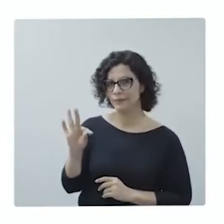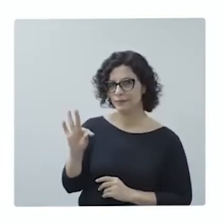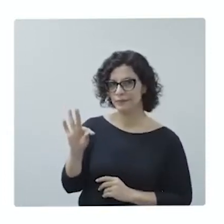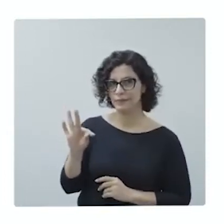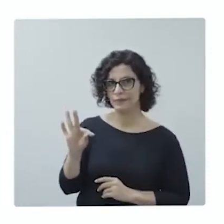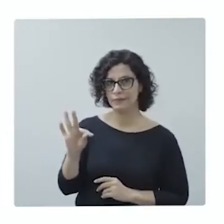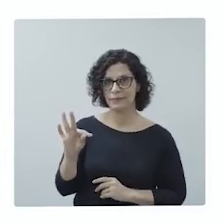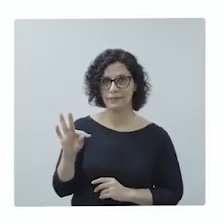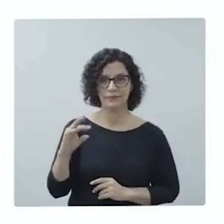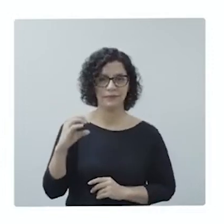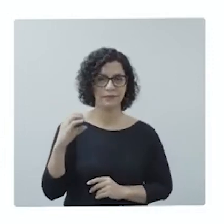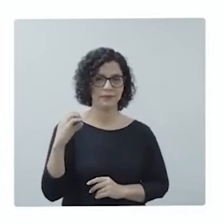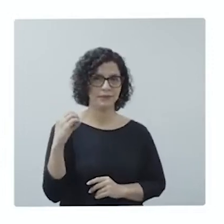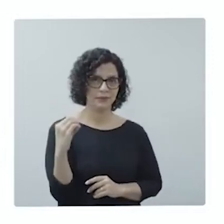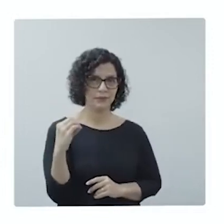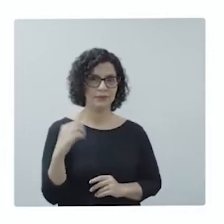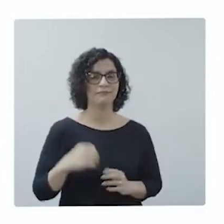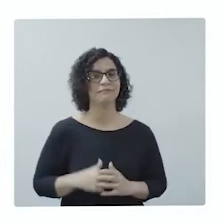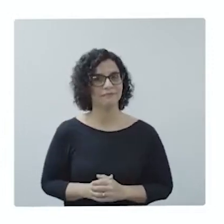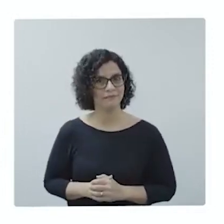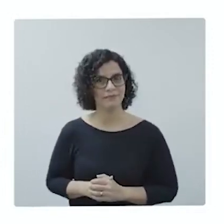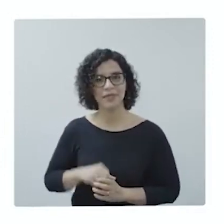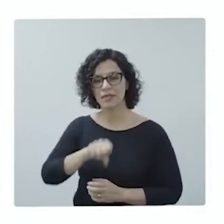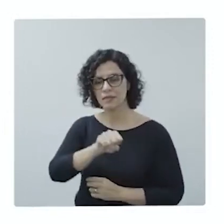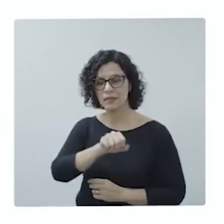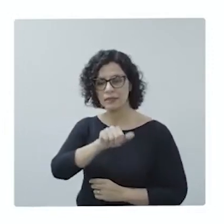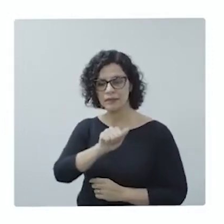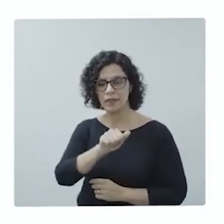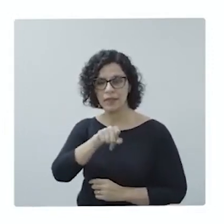a letrinha T e a letrinha O.